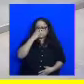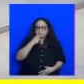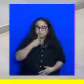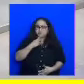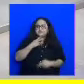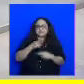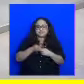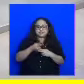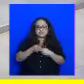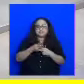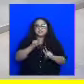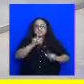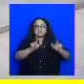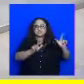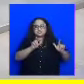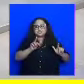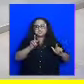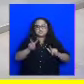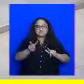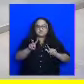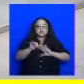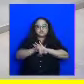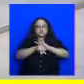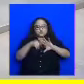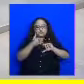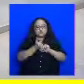Rede TV no YouTube e no Facebook.